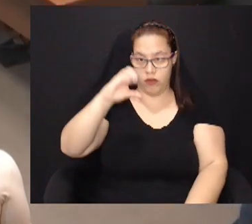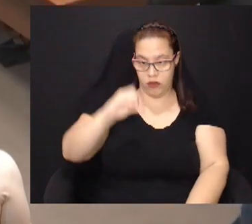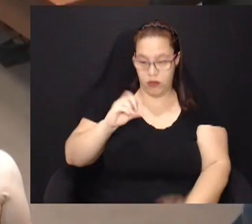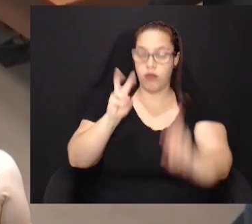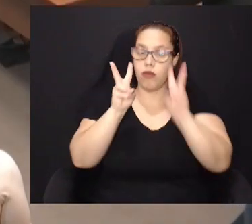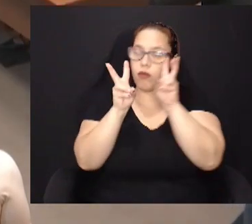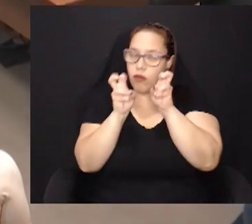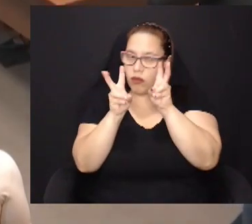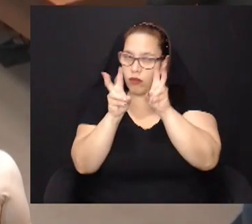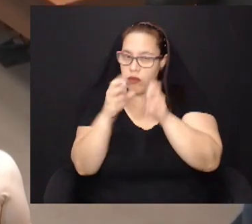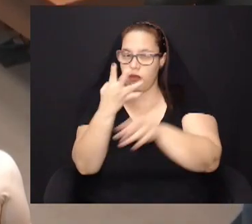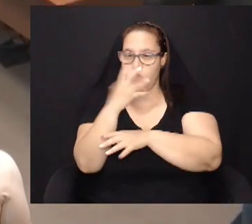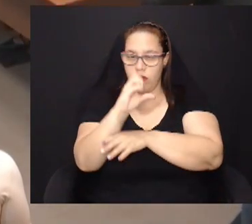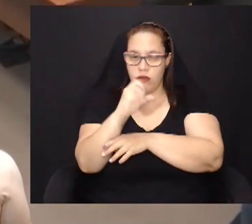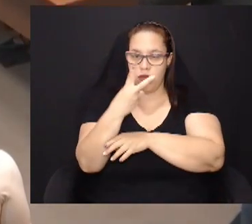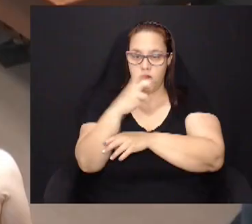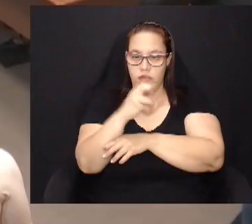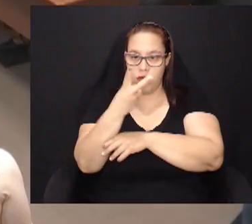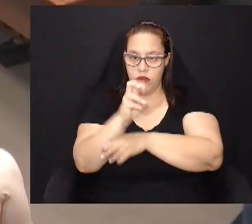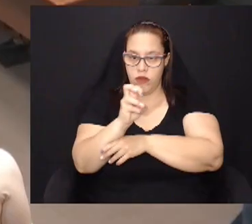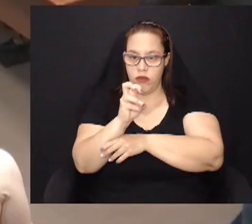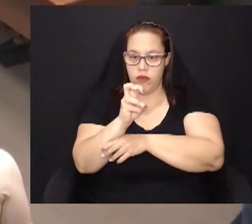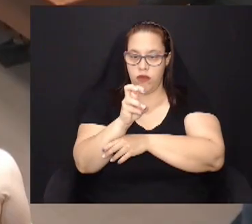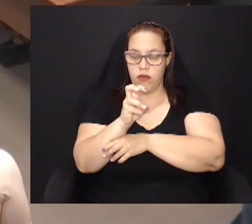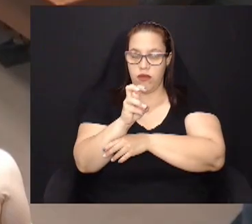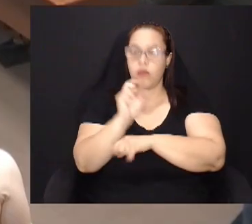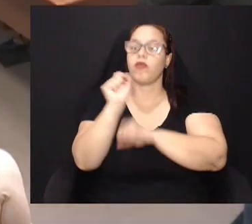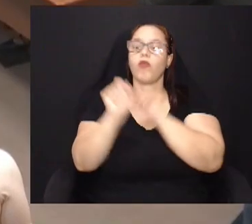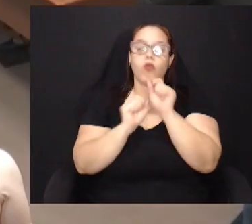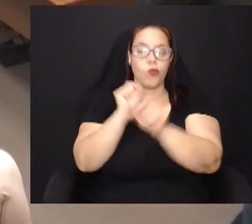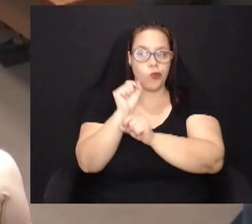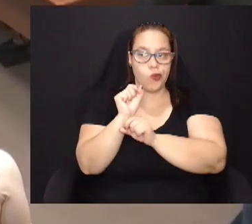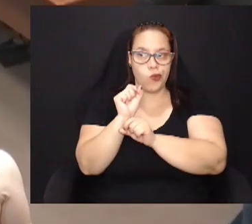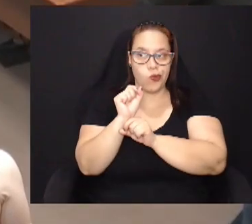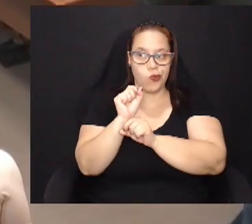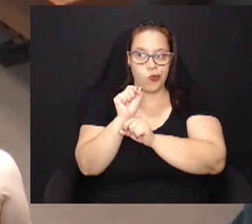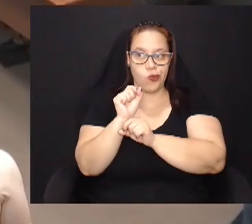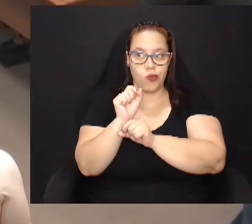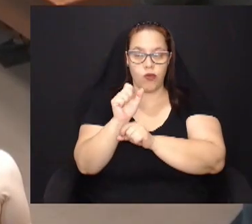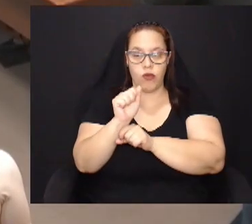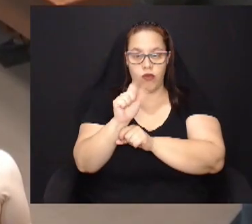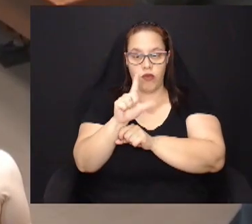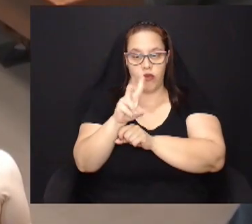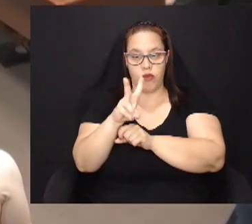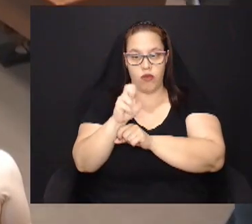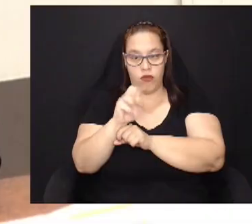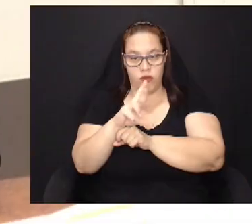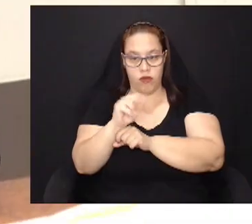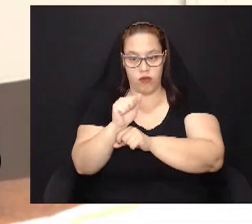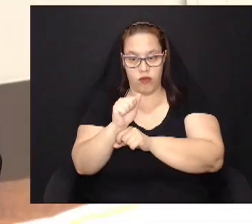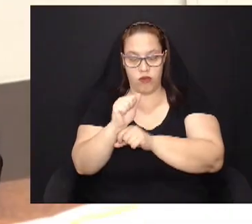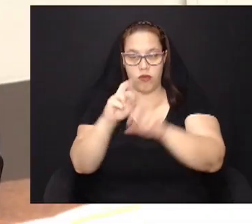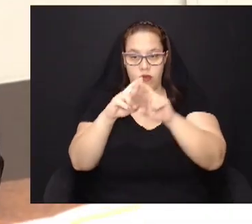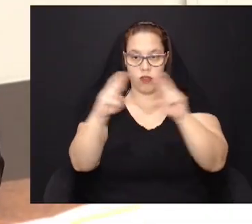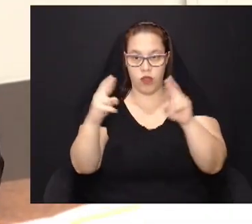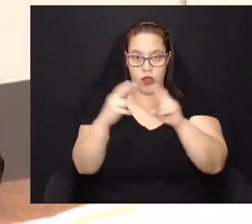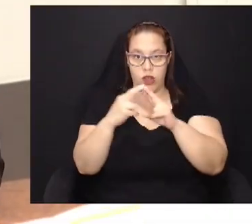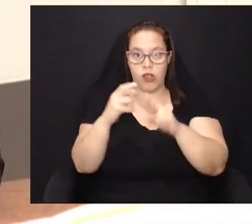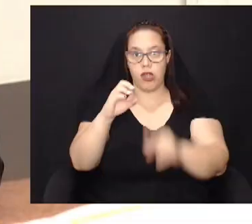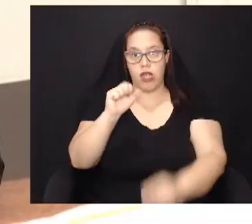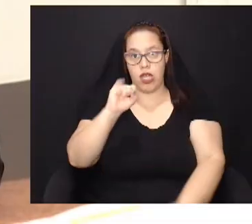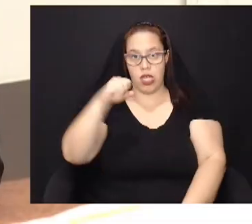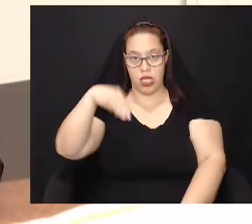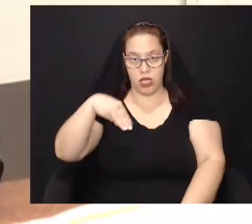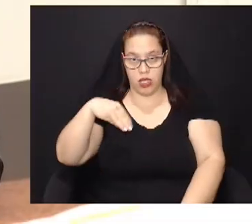sobre... 49/2025, que fala sobre o novo sistema do alvará, né, da Rede Sim, e o